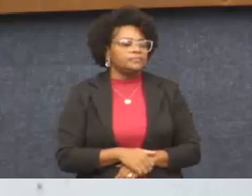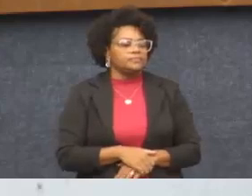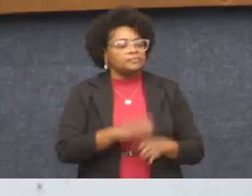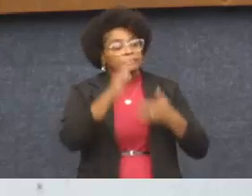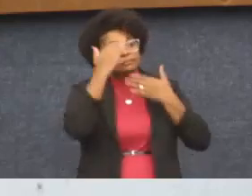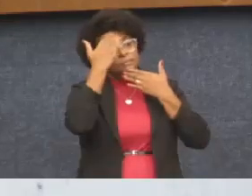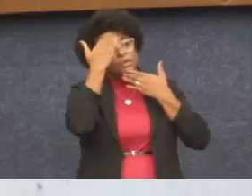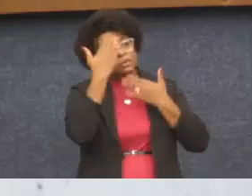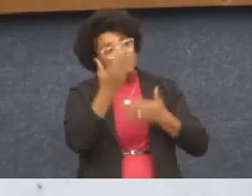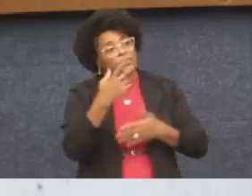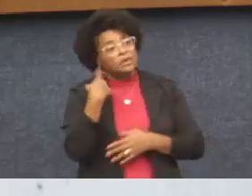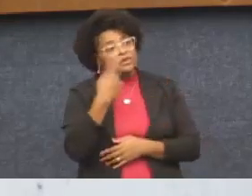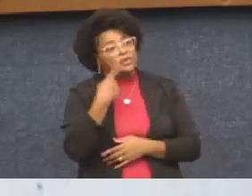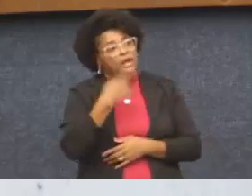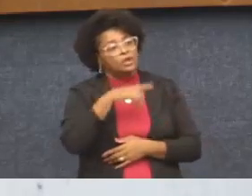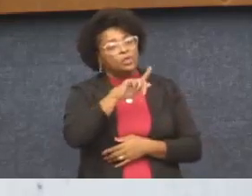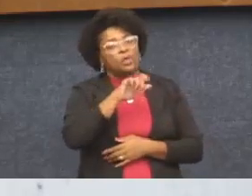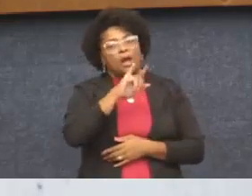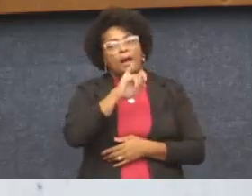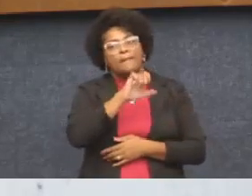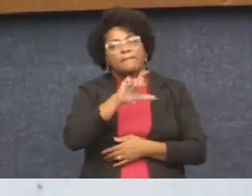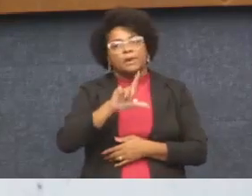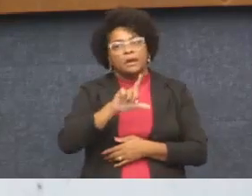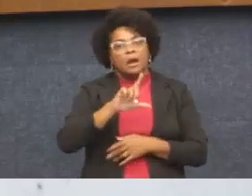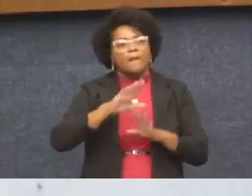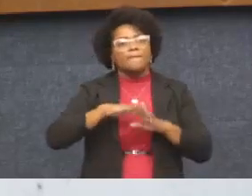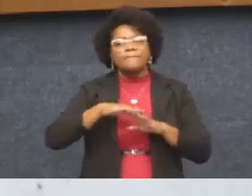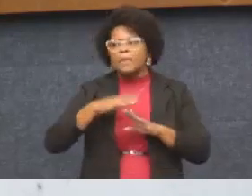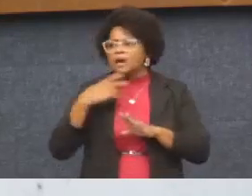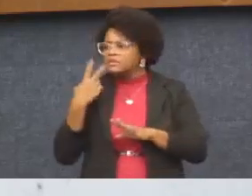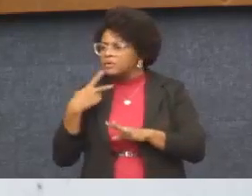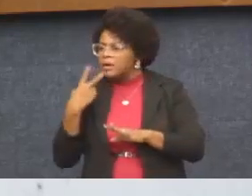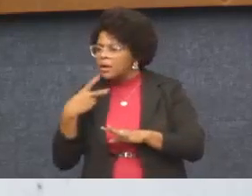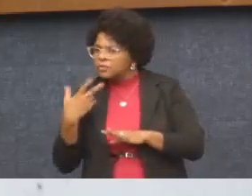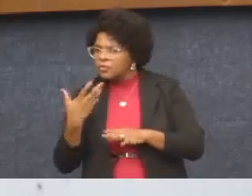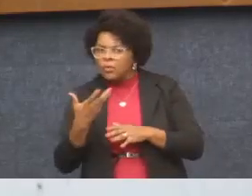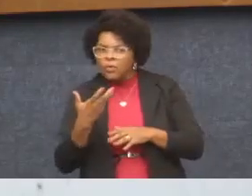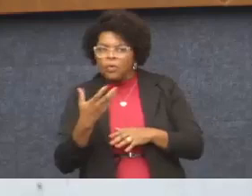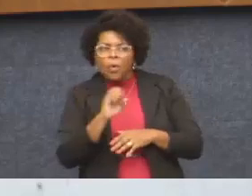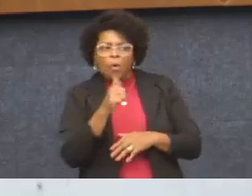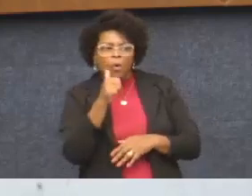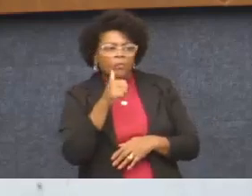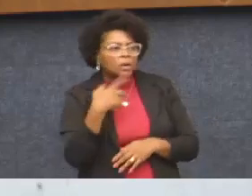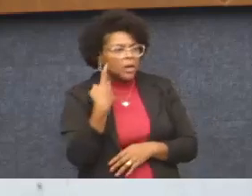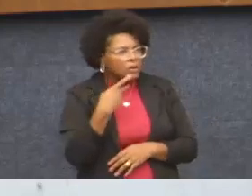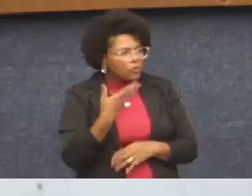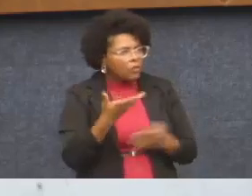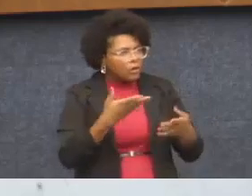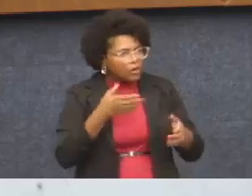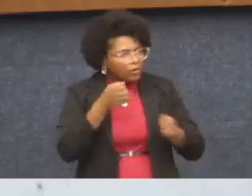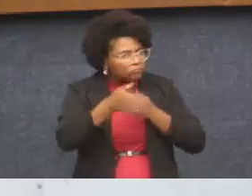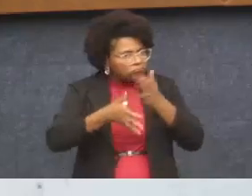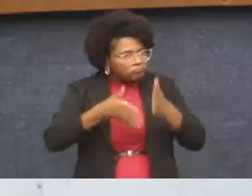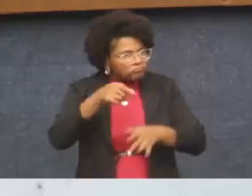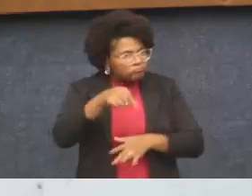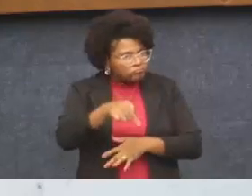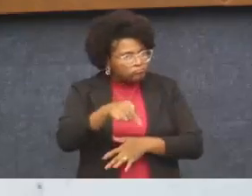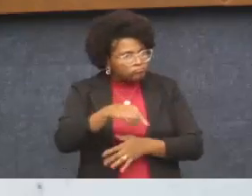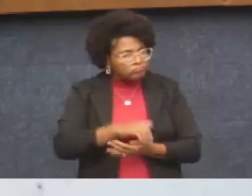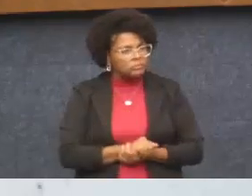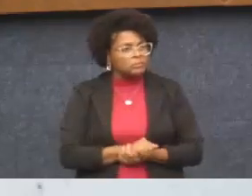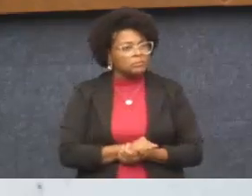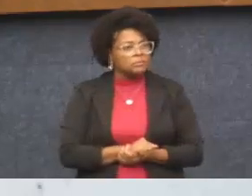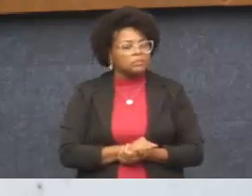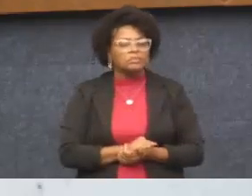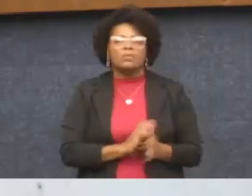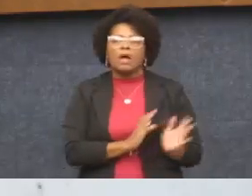Obrigado, vereador presidente Gabriel Azevedo. Mais algum vereador, alguma vereadora para encaminhar? Então,